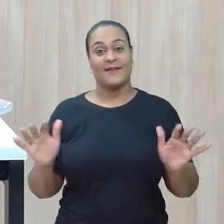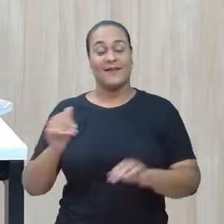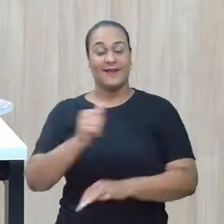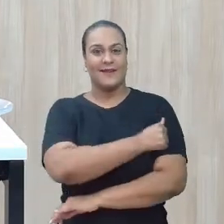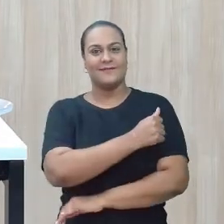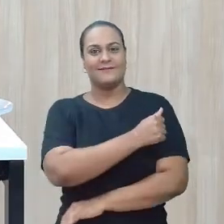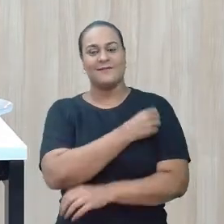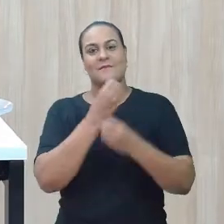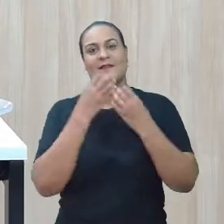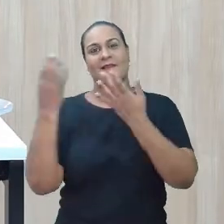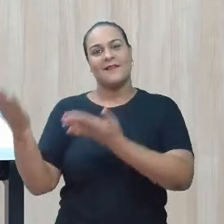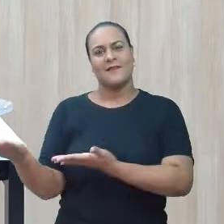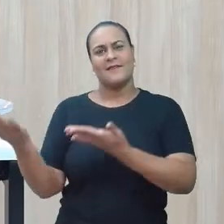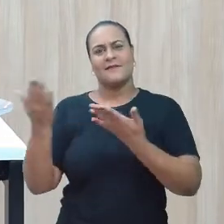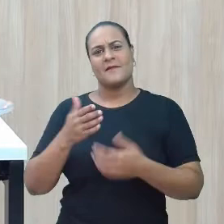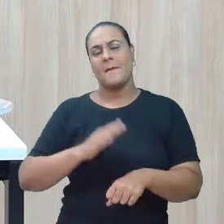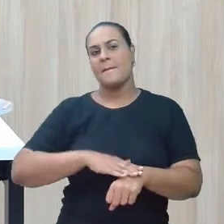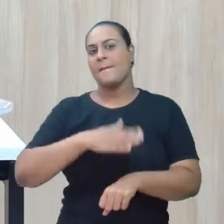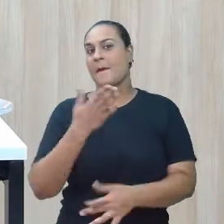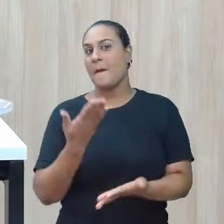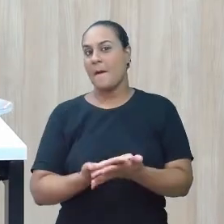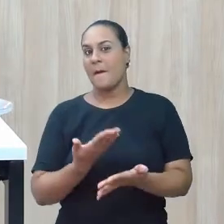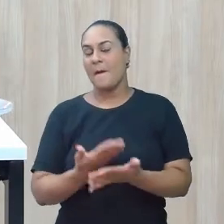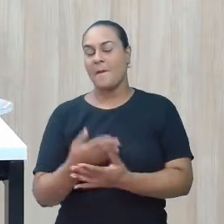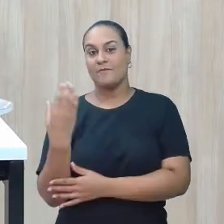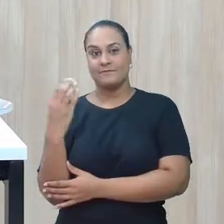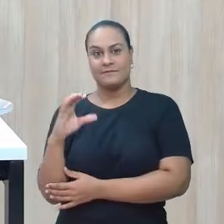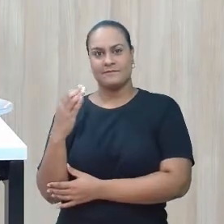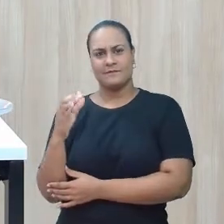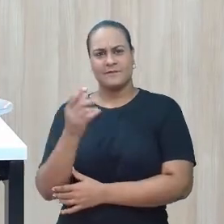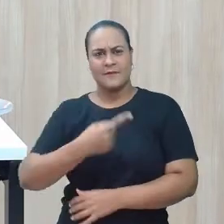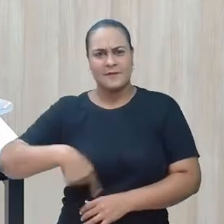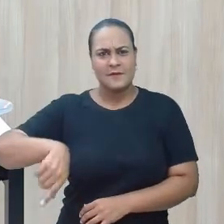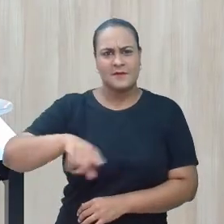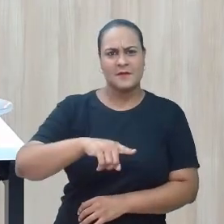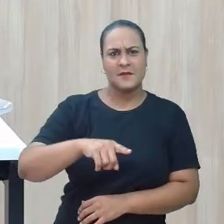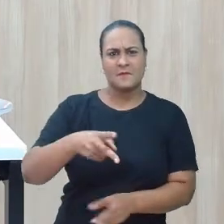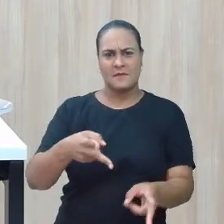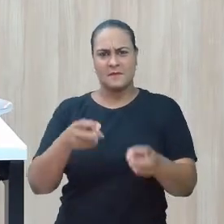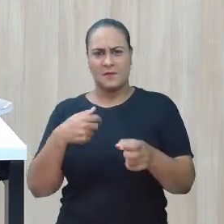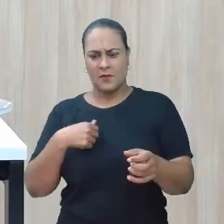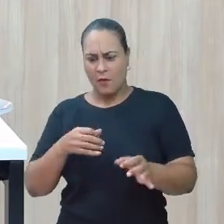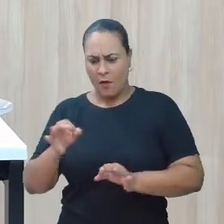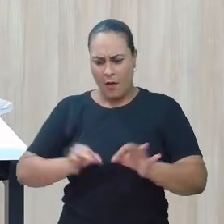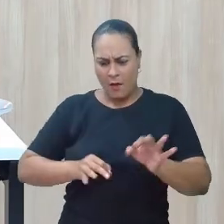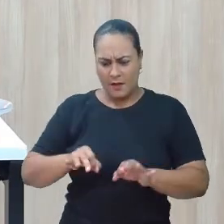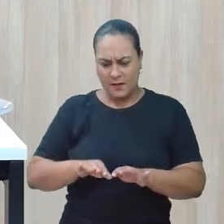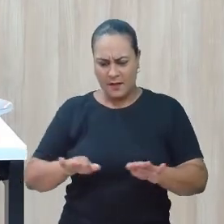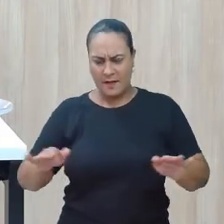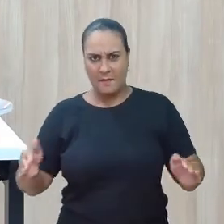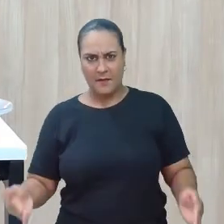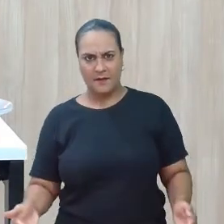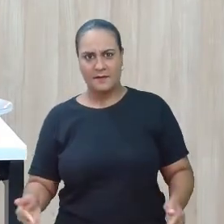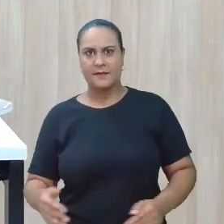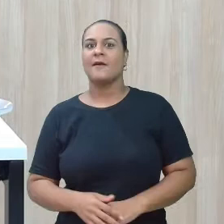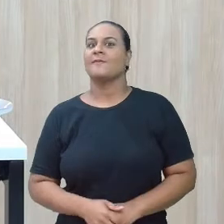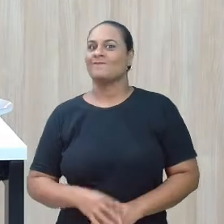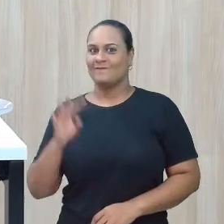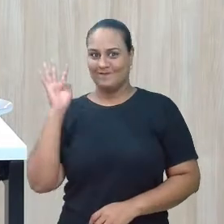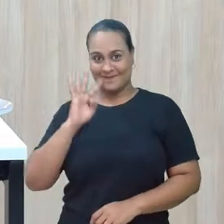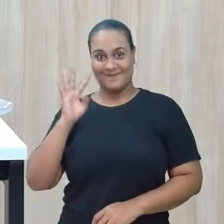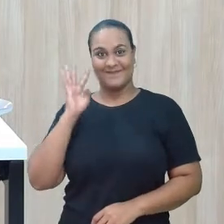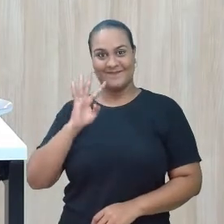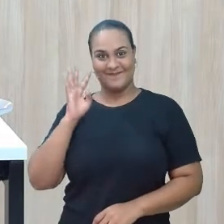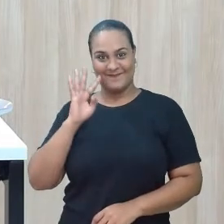alunas, bem-vindos a mais uma aula de ciências. Vocês perceberam que eu já estou aqui arrumando a mesa? Legal,